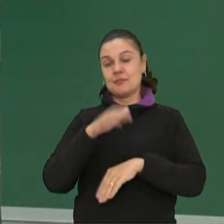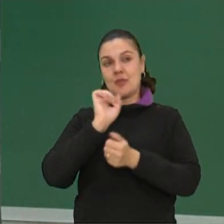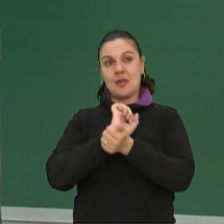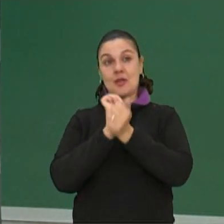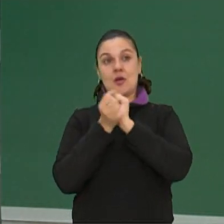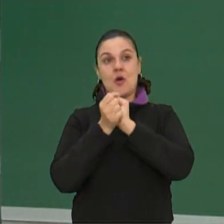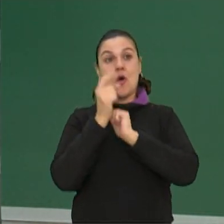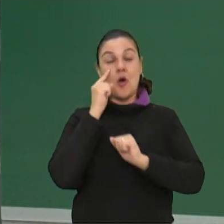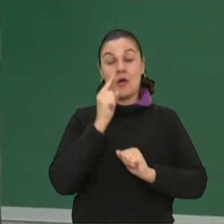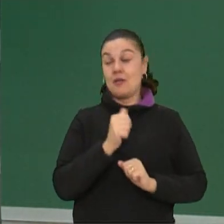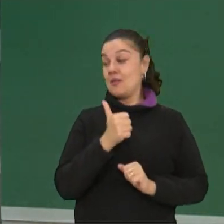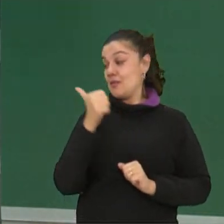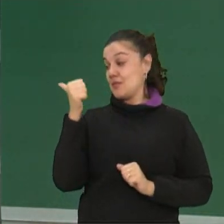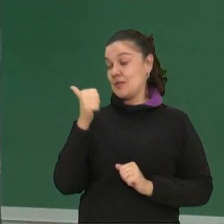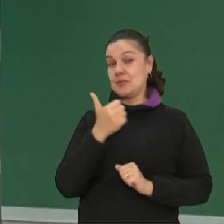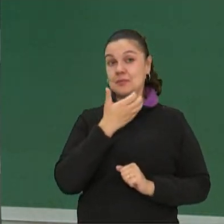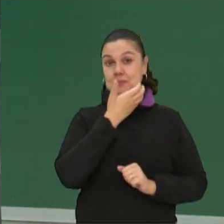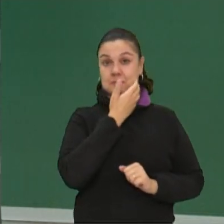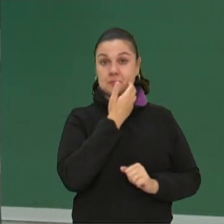olha do lado direito.